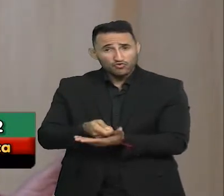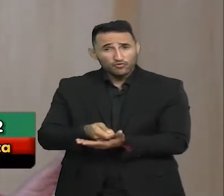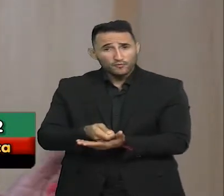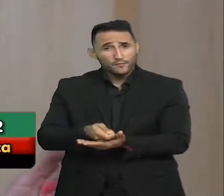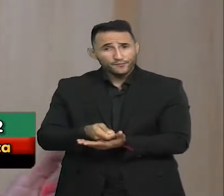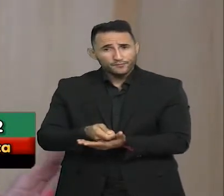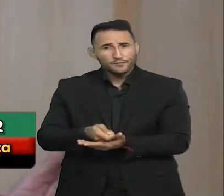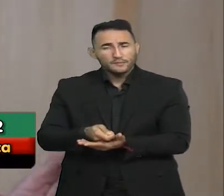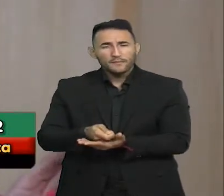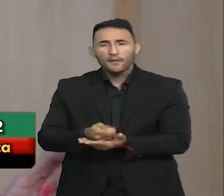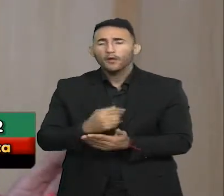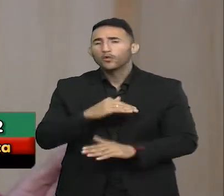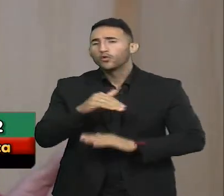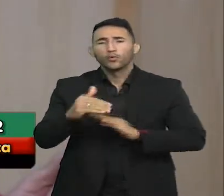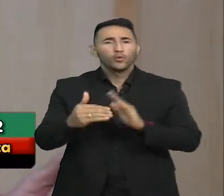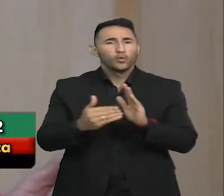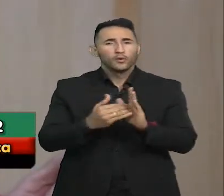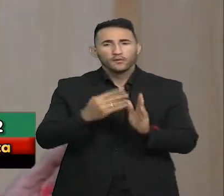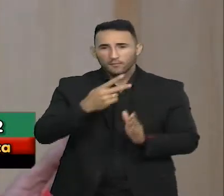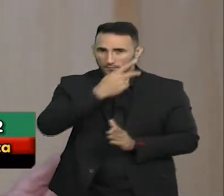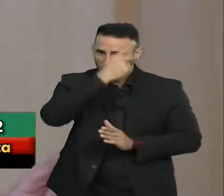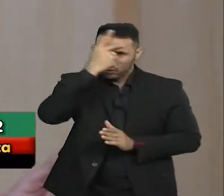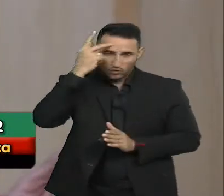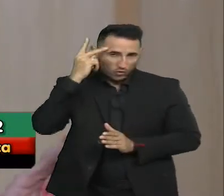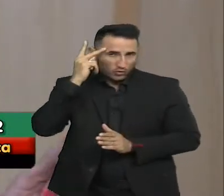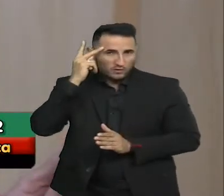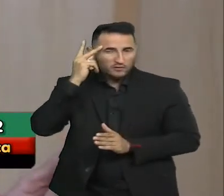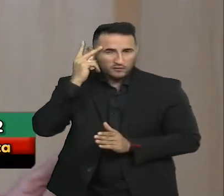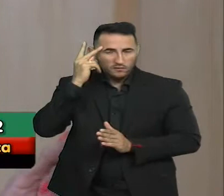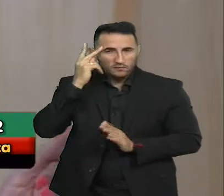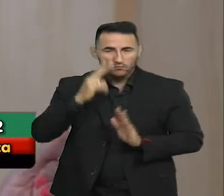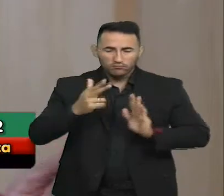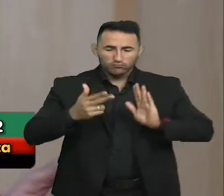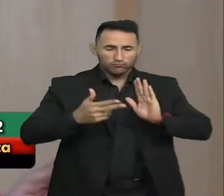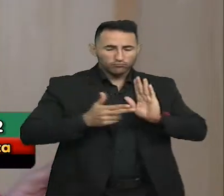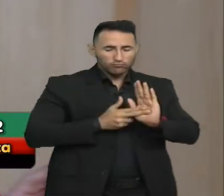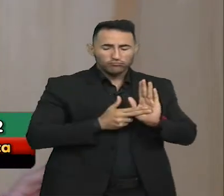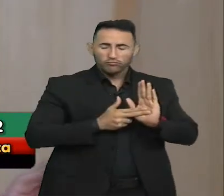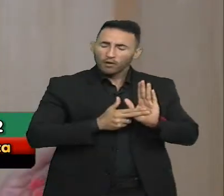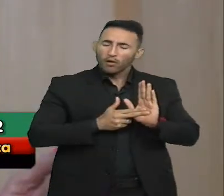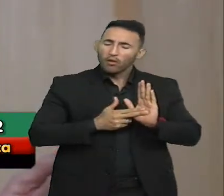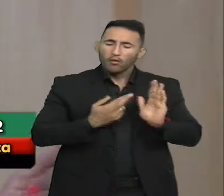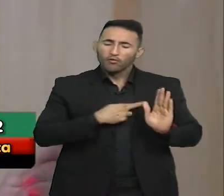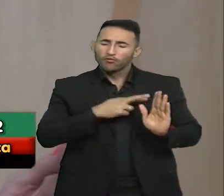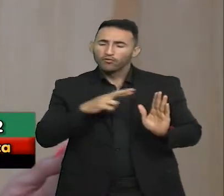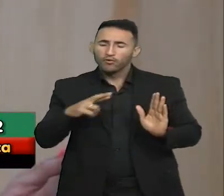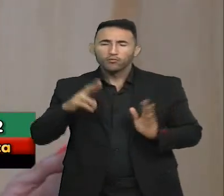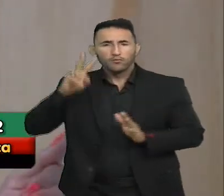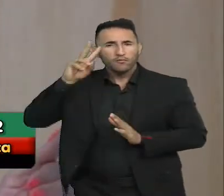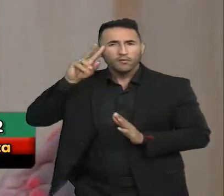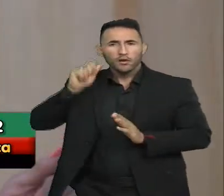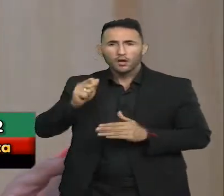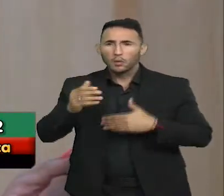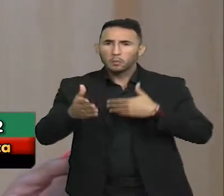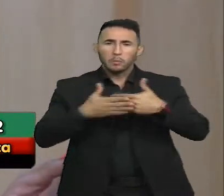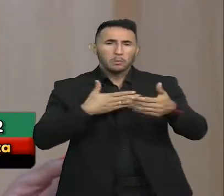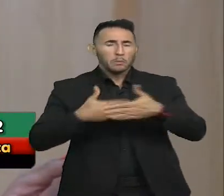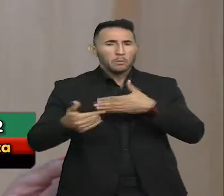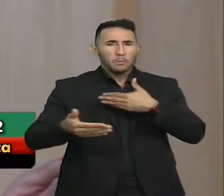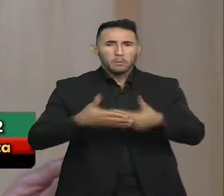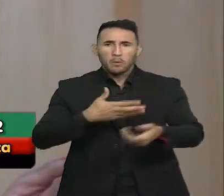que garante a todas as pessoas que professam a matriz africana, independente da